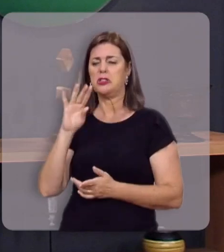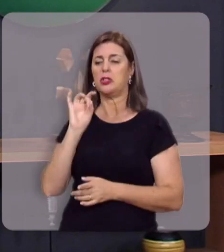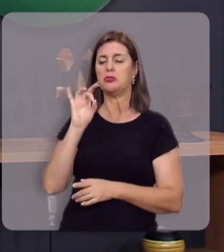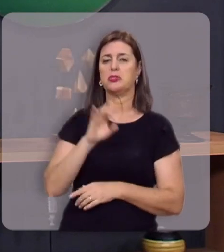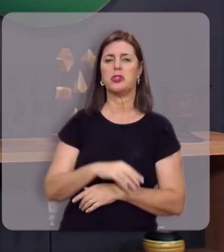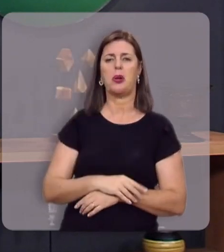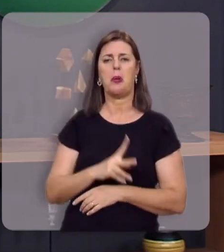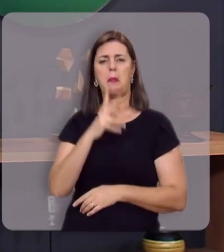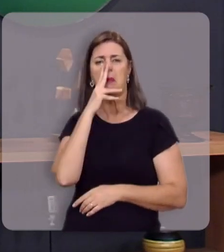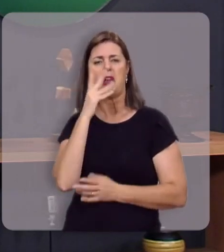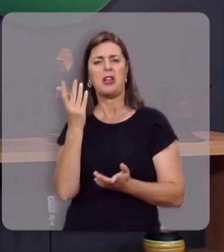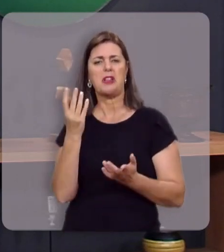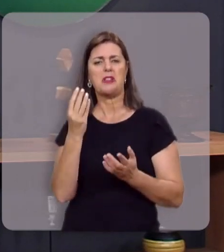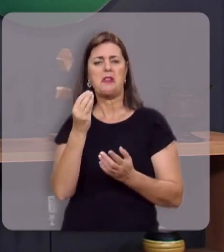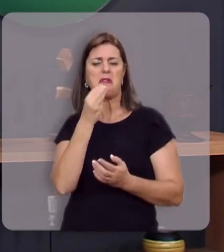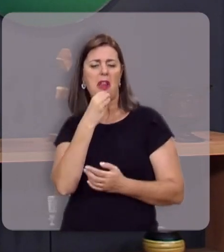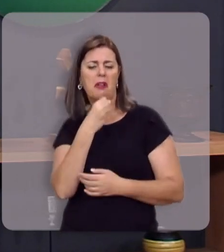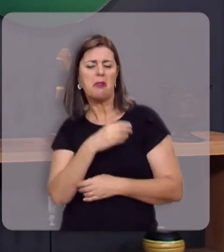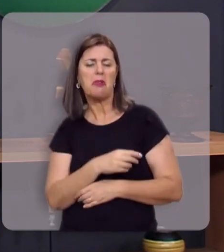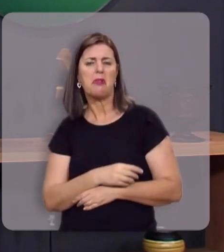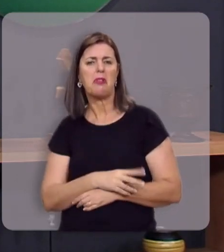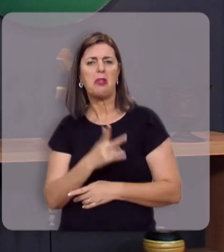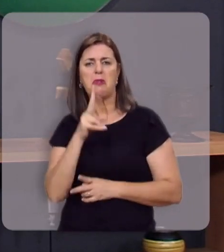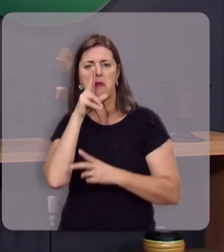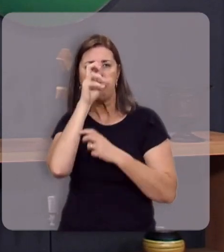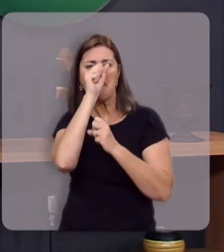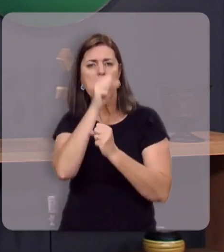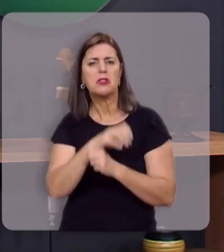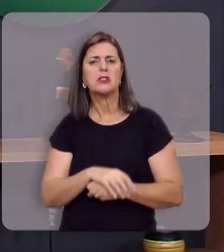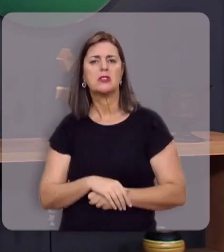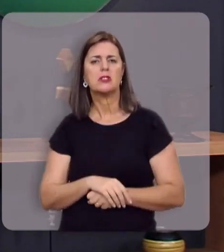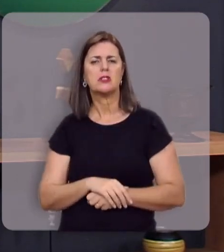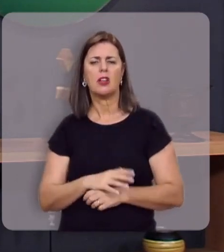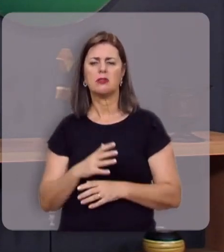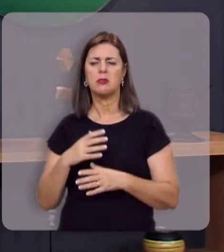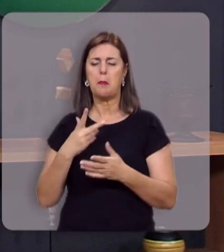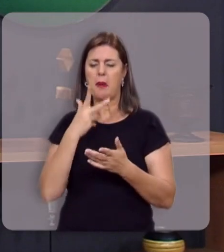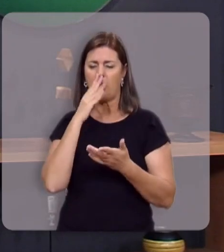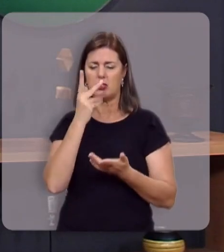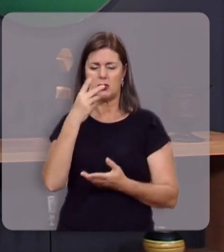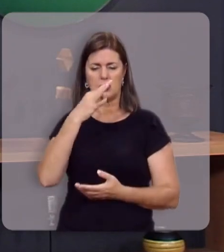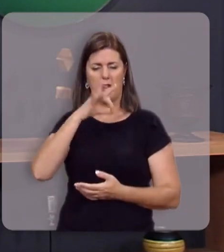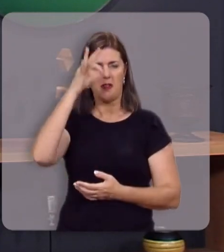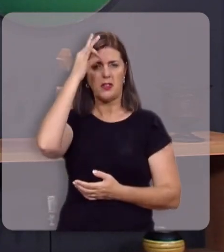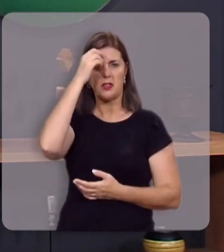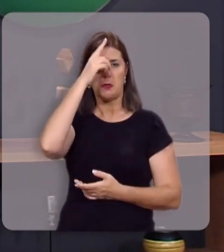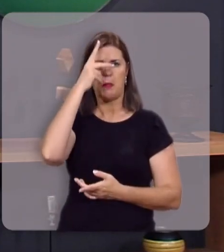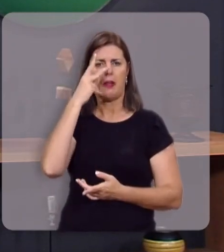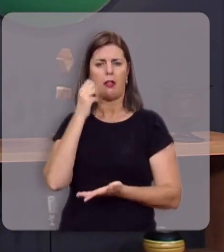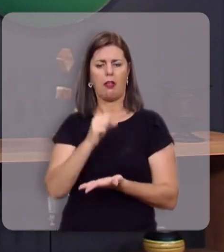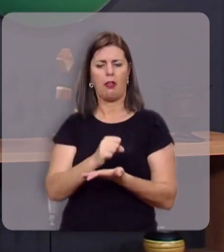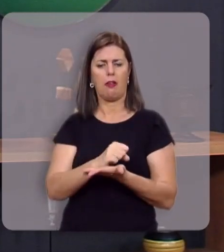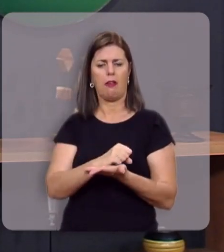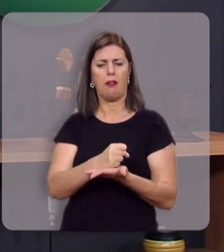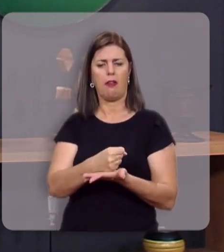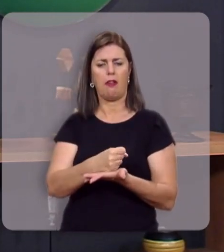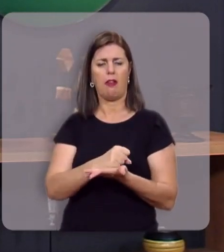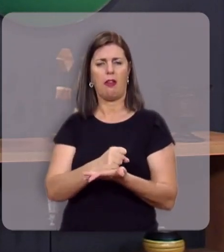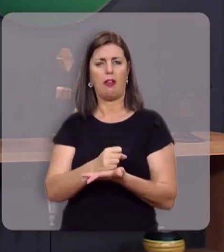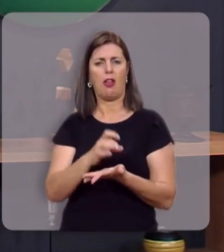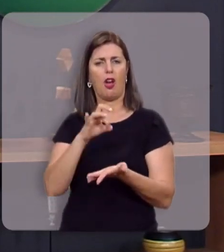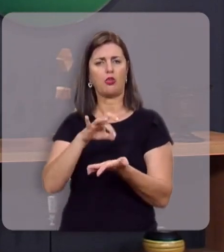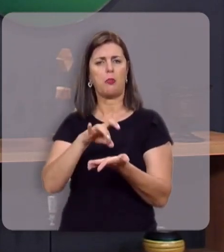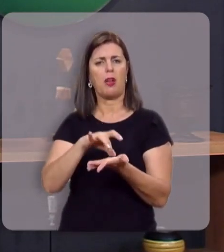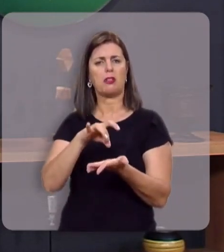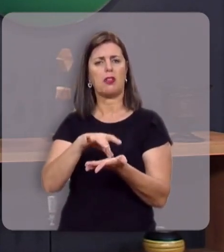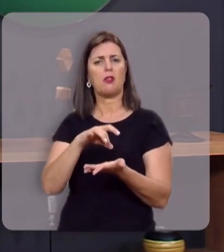mecânico, seco, árido, morno. Botou a vida espiritual no piloto automático.